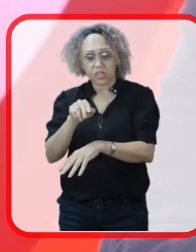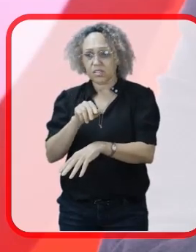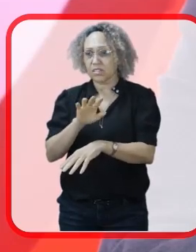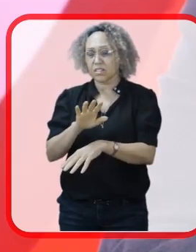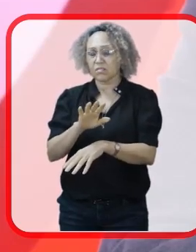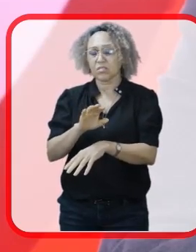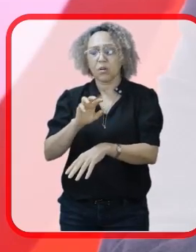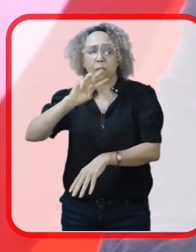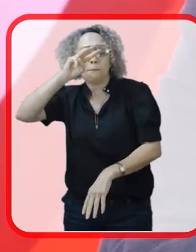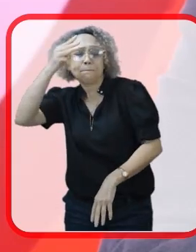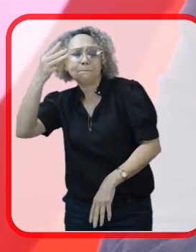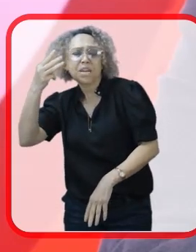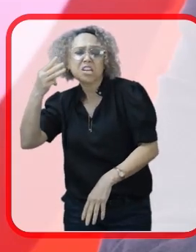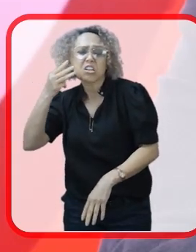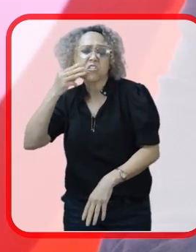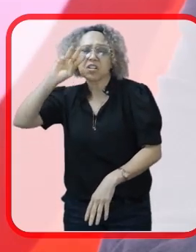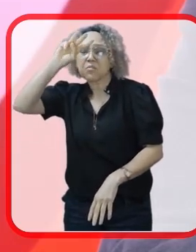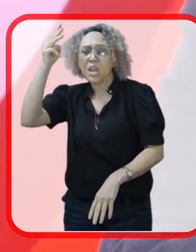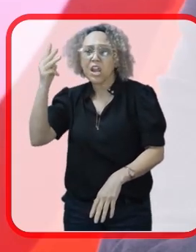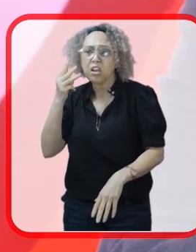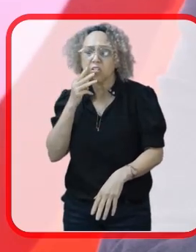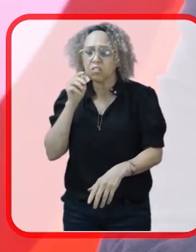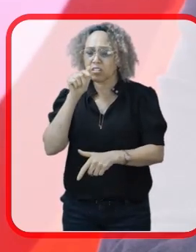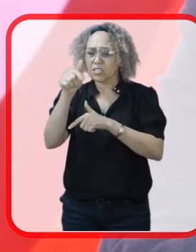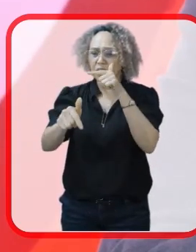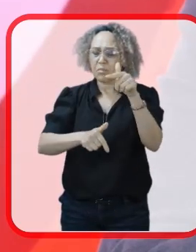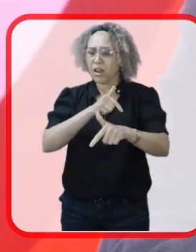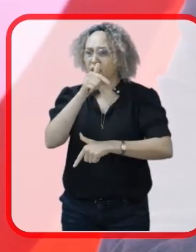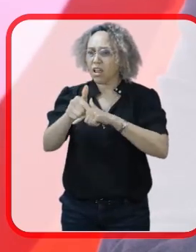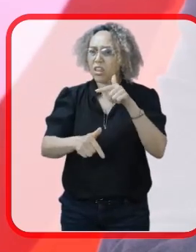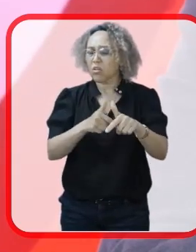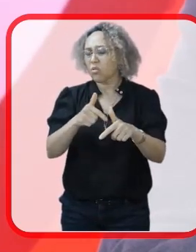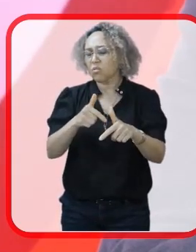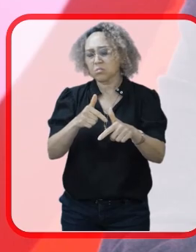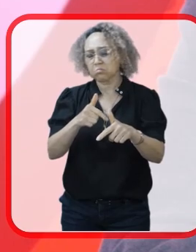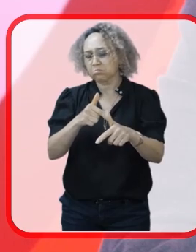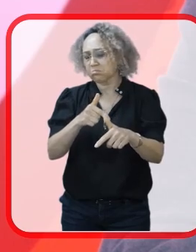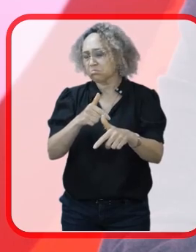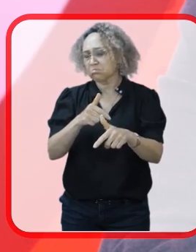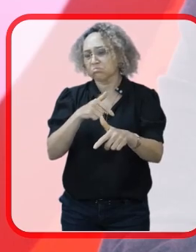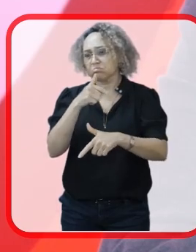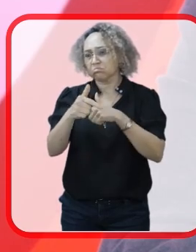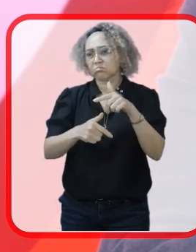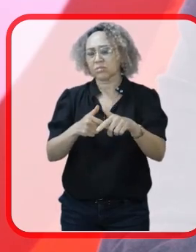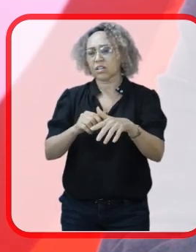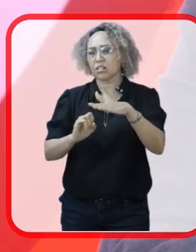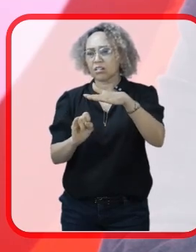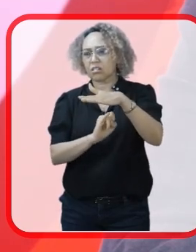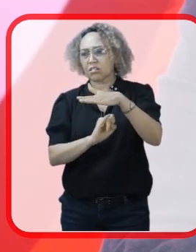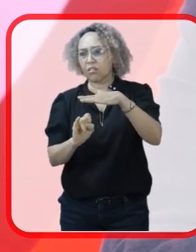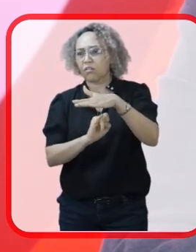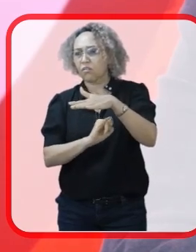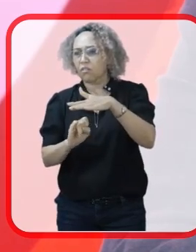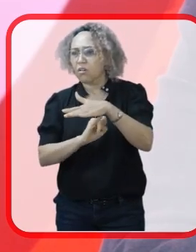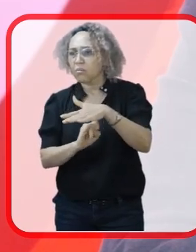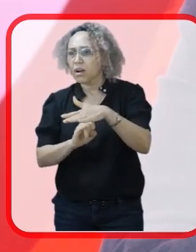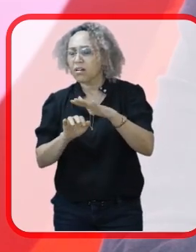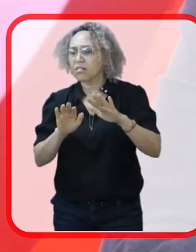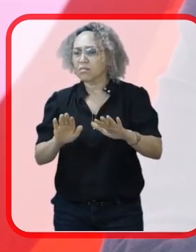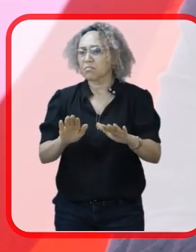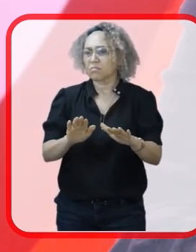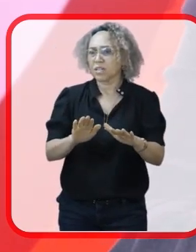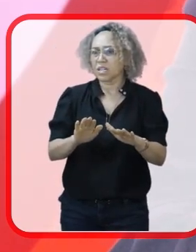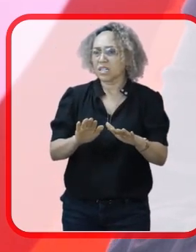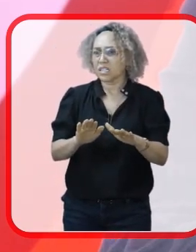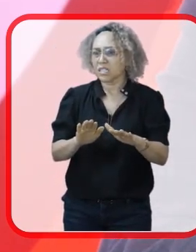que estão no subemprego e que ainda são cooptados muitas vezes pela ideologia neoliberal, se